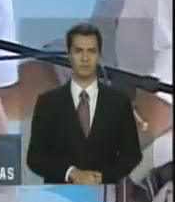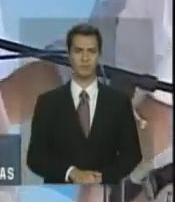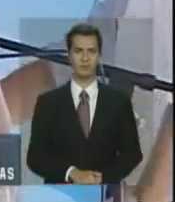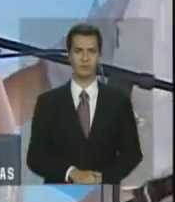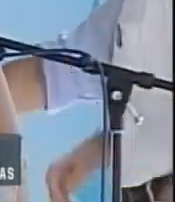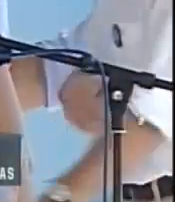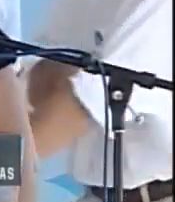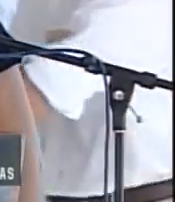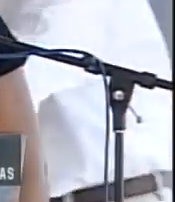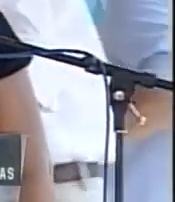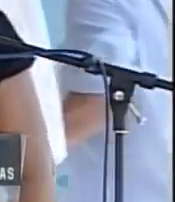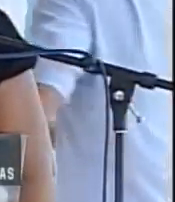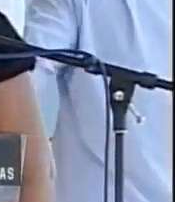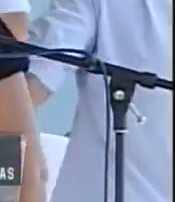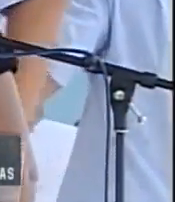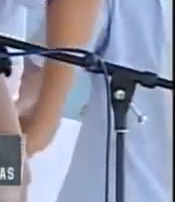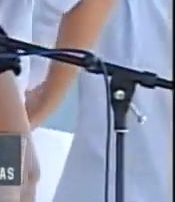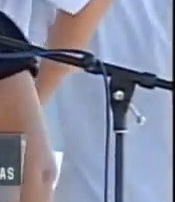Bem,